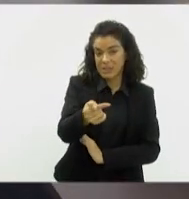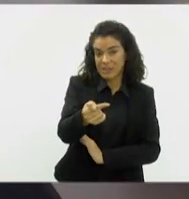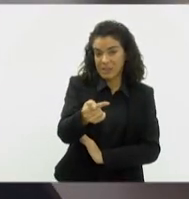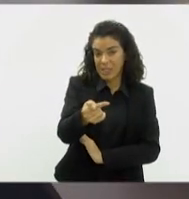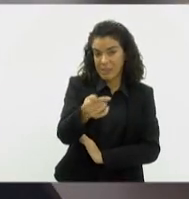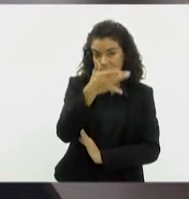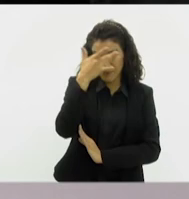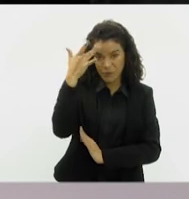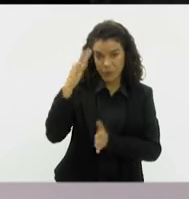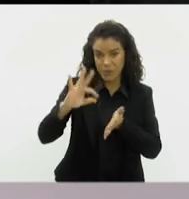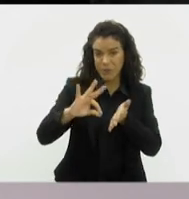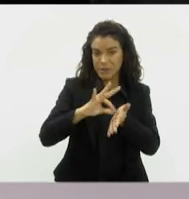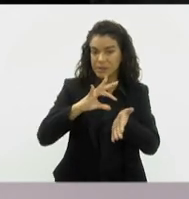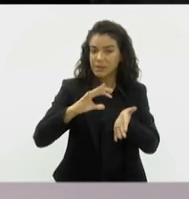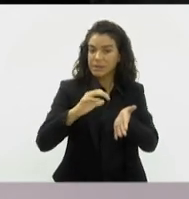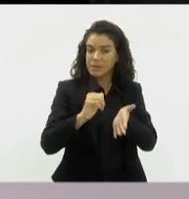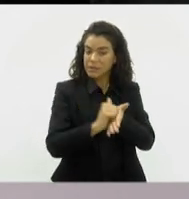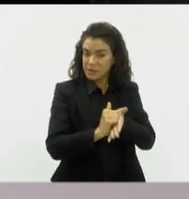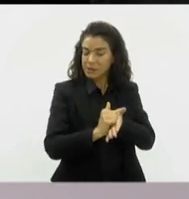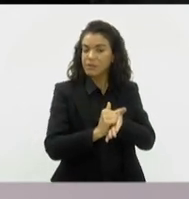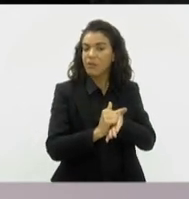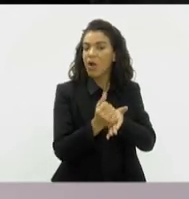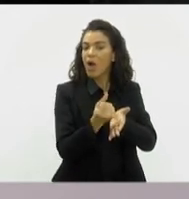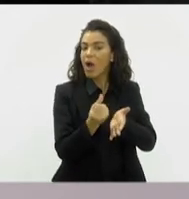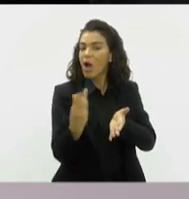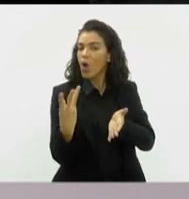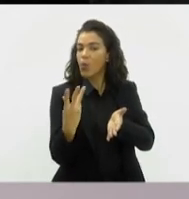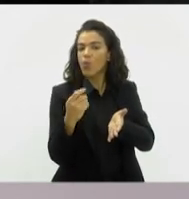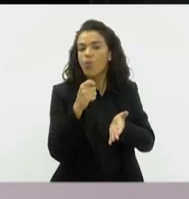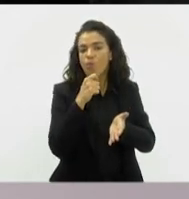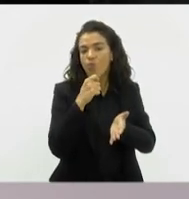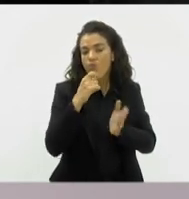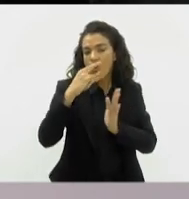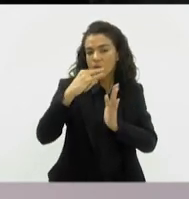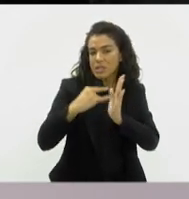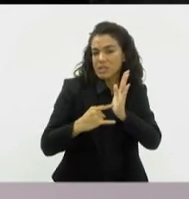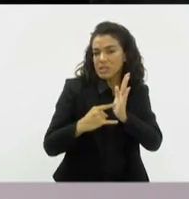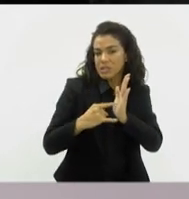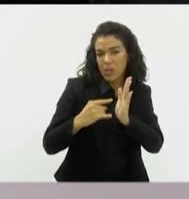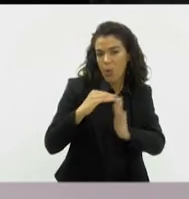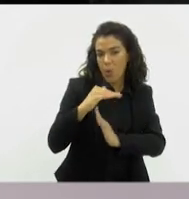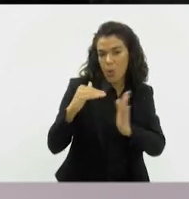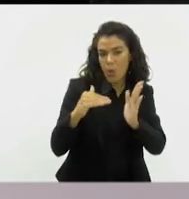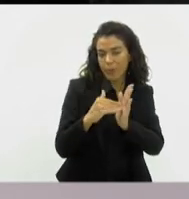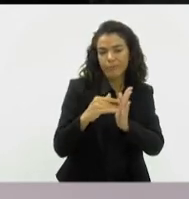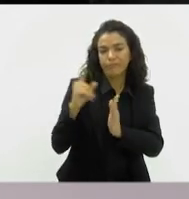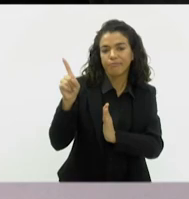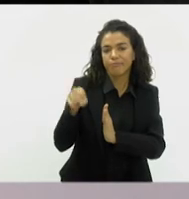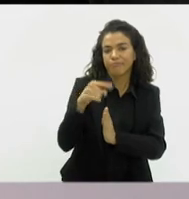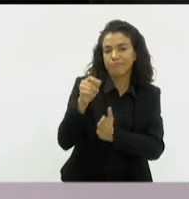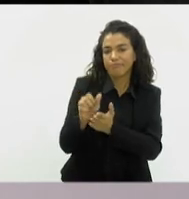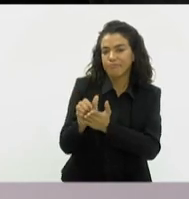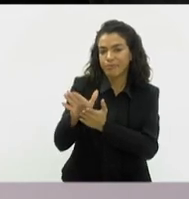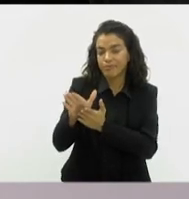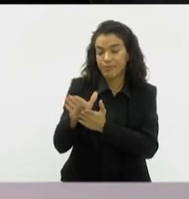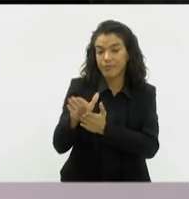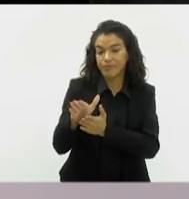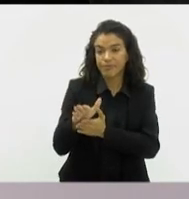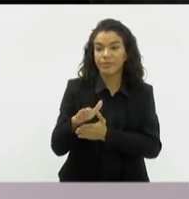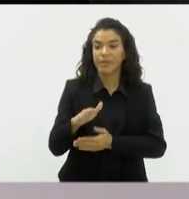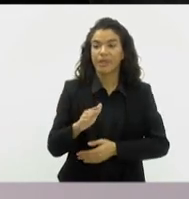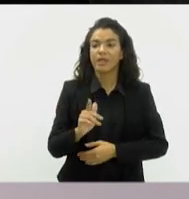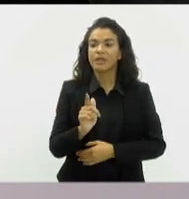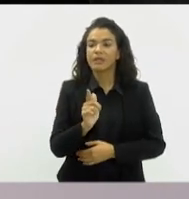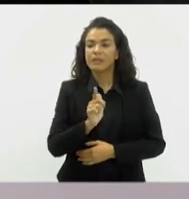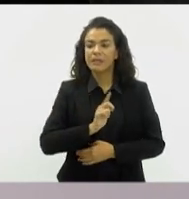inscrições. Algumas pessoas não enviaram a documentação correta, enfim, foram desclassificados. A gente